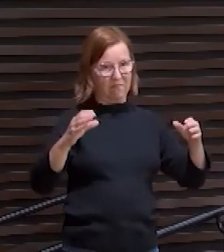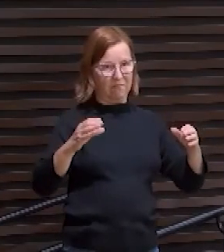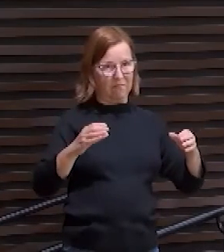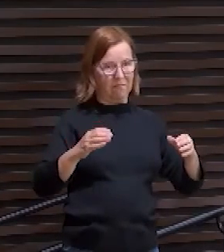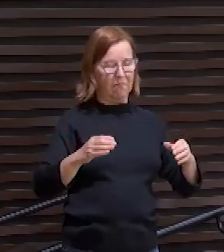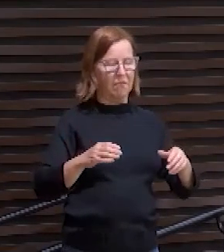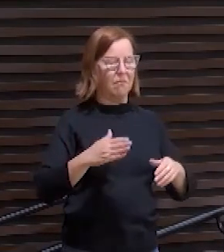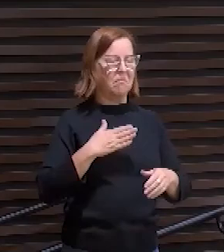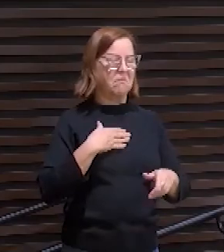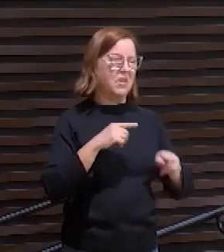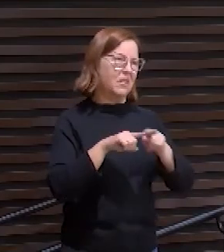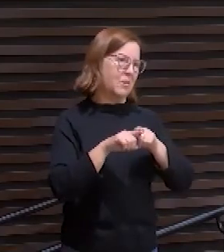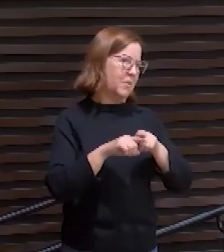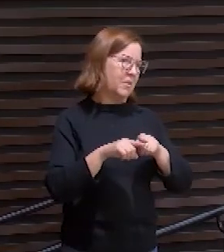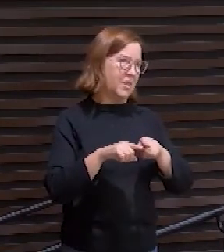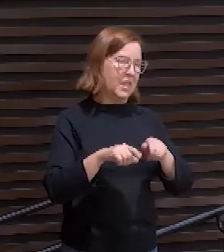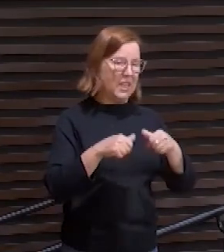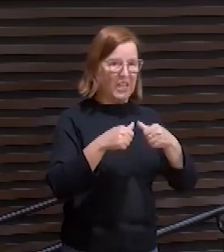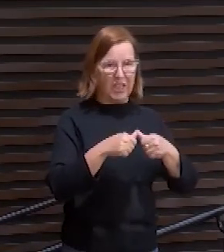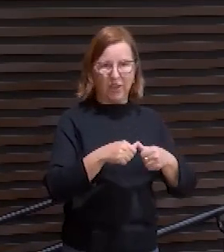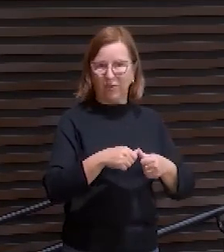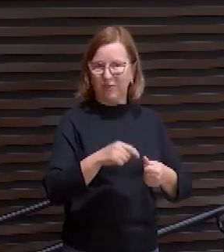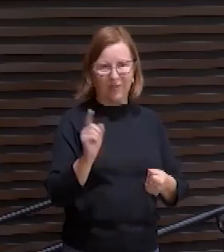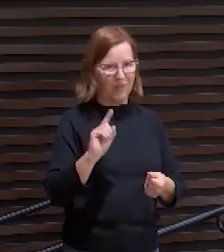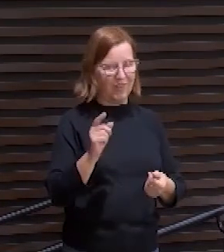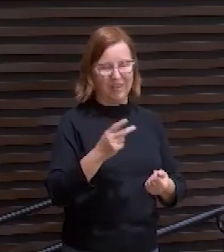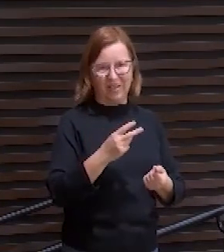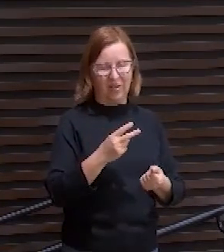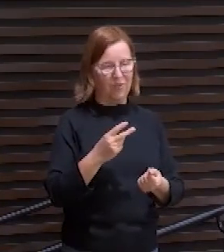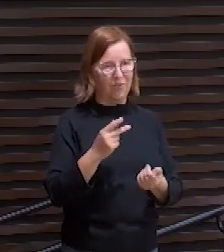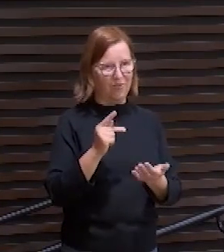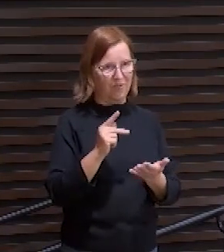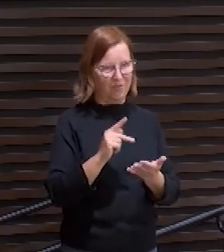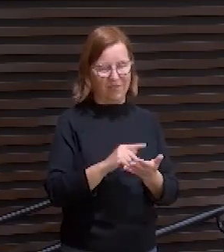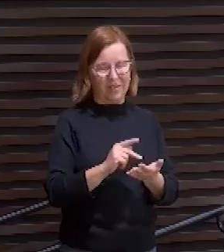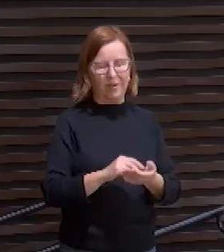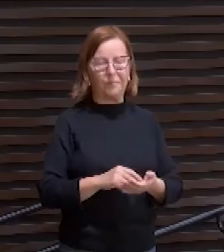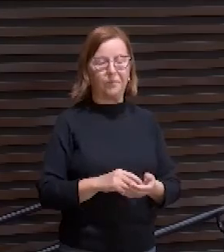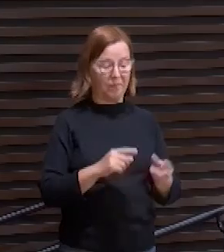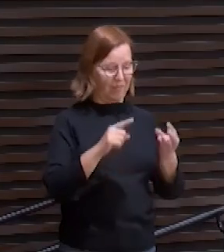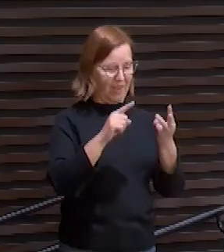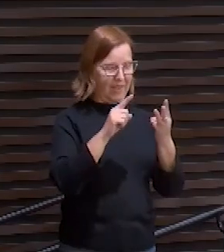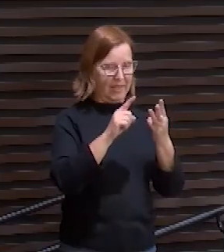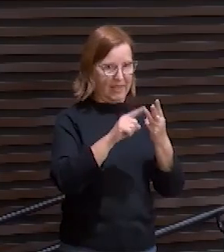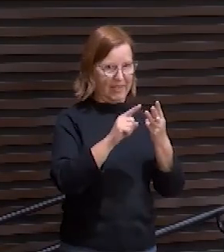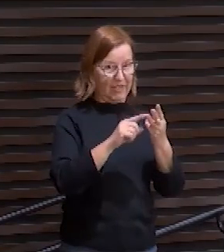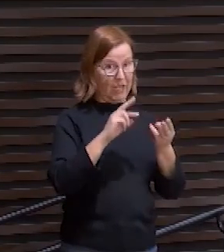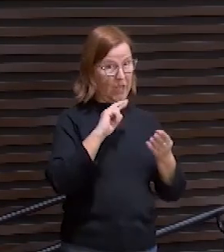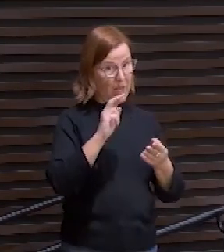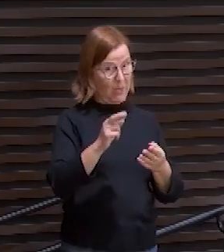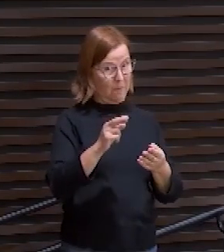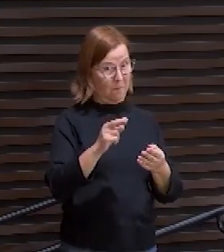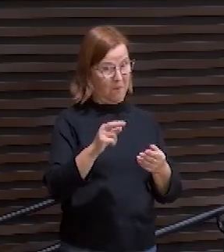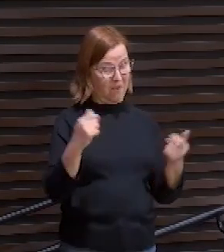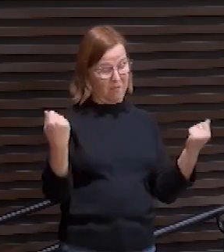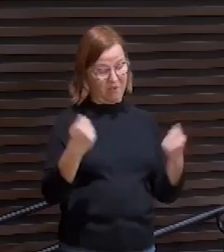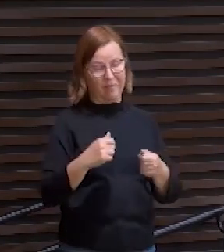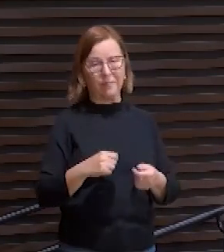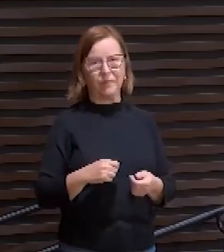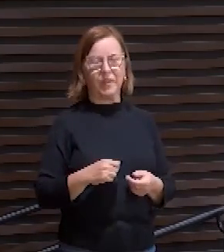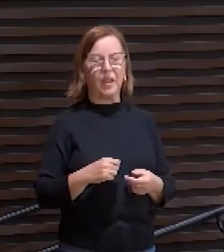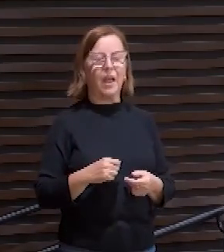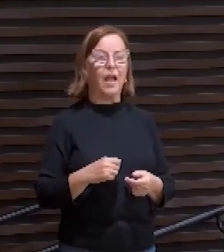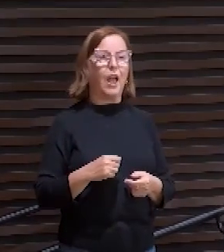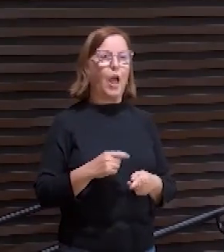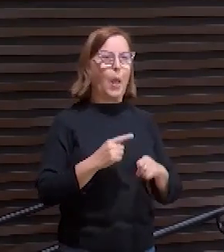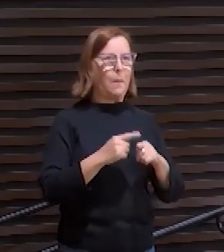existe. A justificação pela morte não existe. Terceira pergunta, terceira resposta possível. Porque eu fui